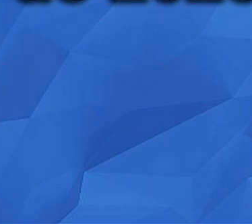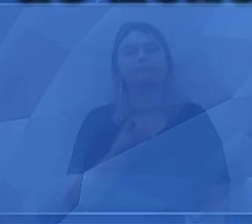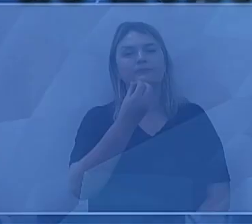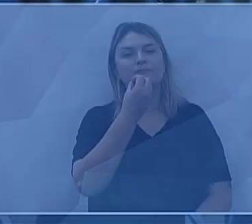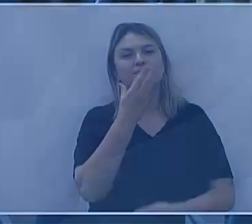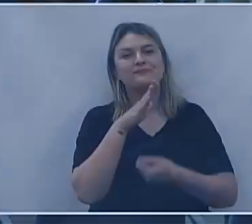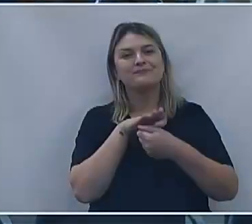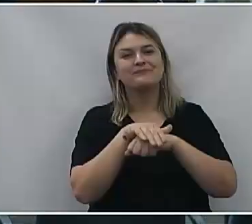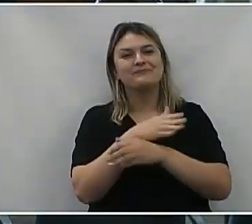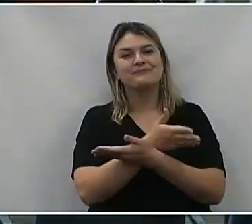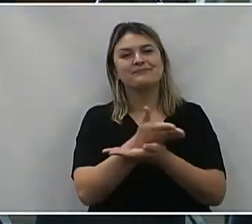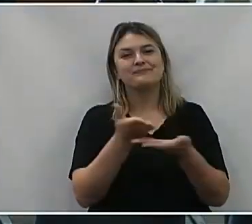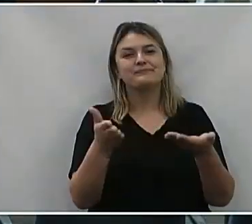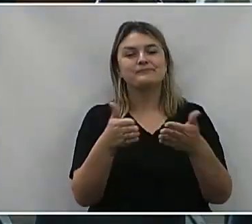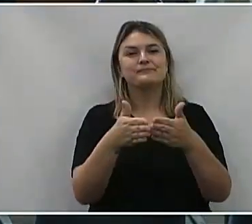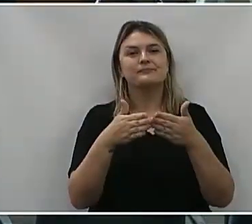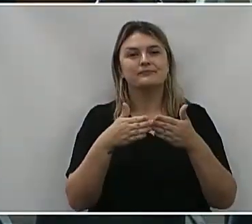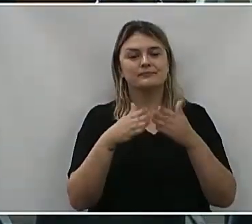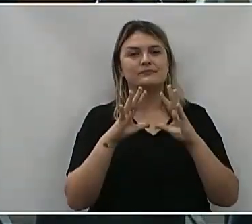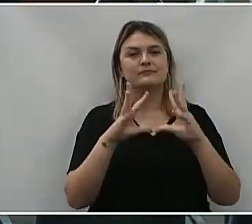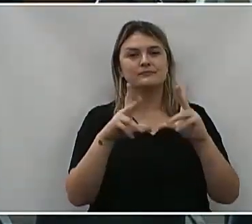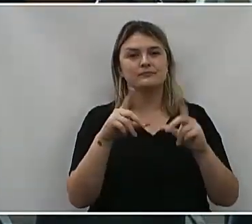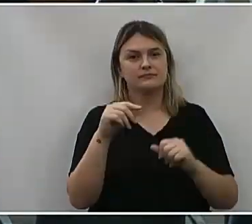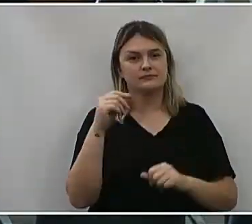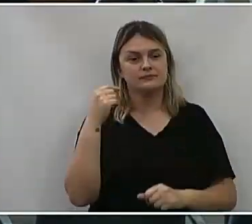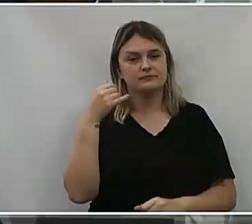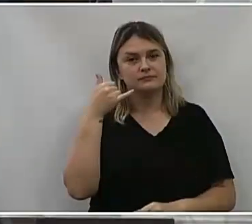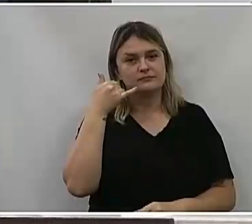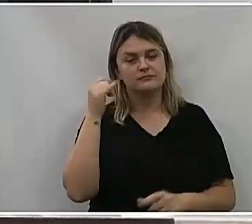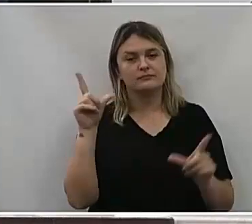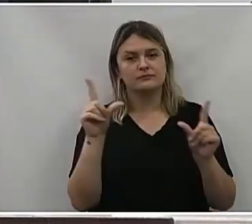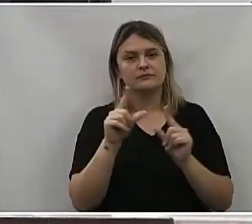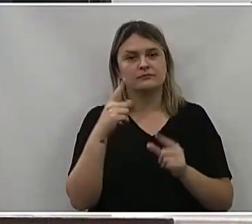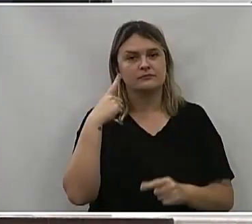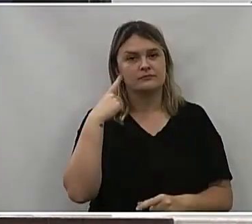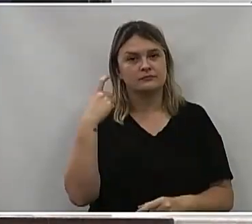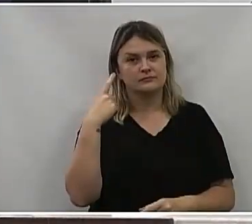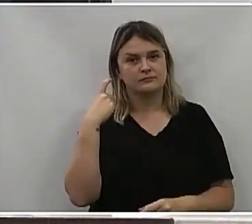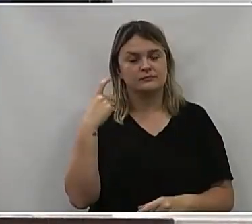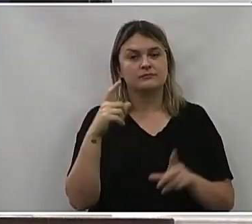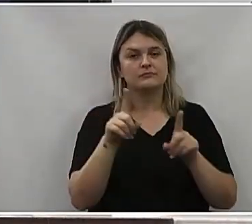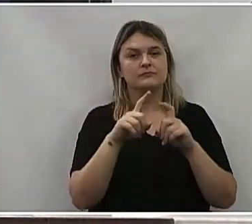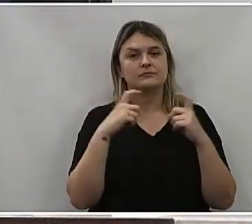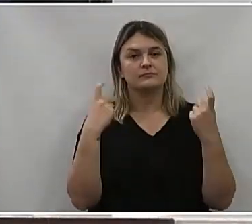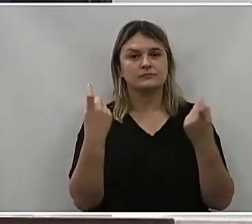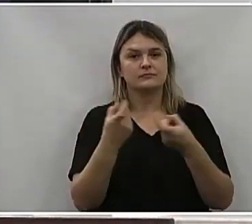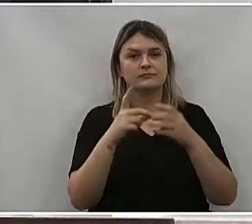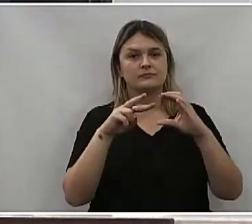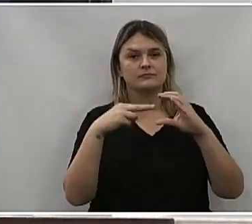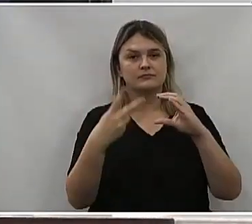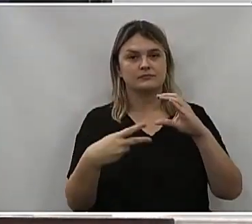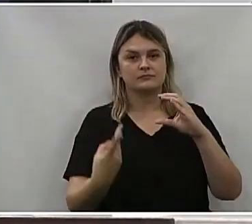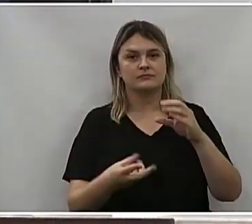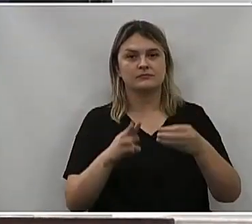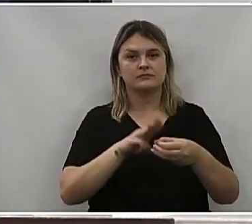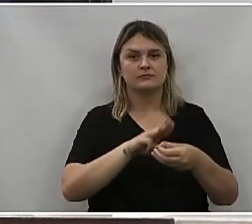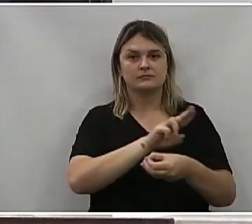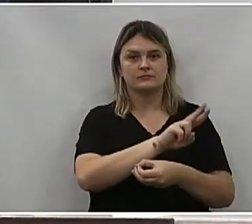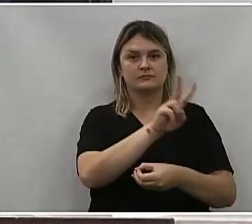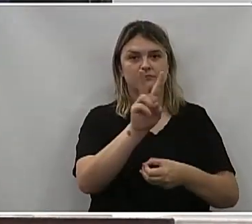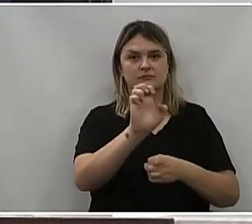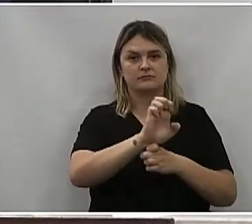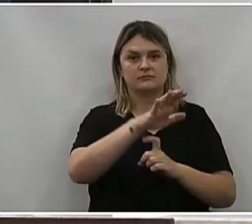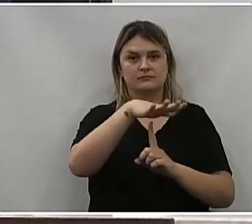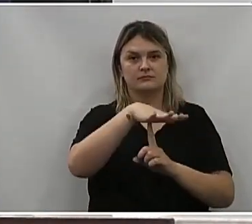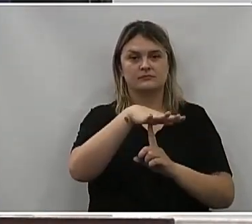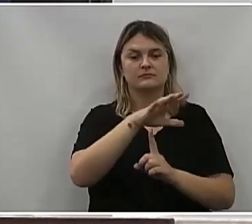Boa noite a todos. Peço que possam deixar os celulares em modo silencioso. Reunião ordinária da Câmara Municipal de União da